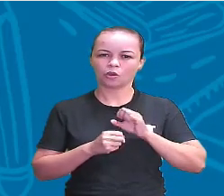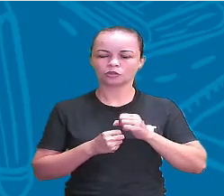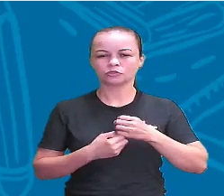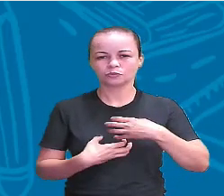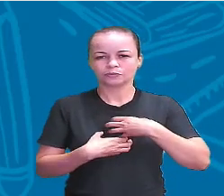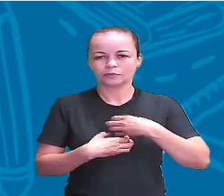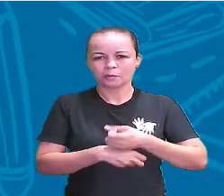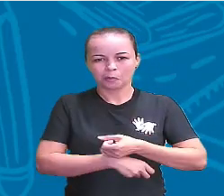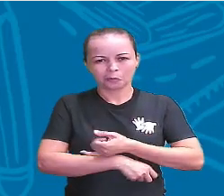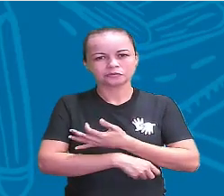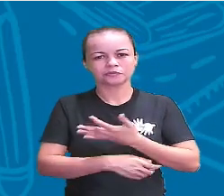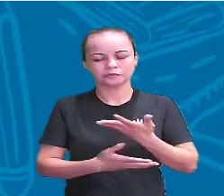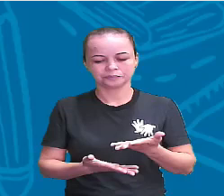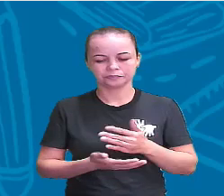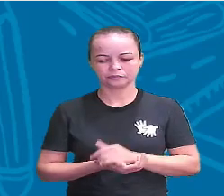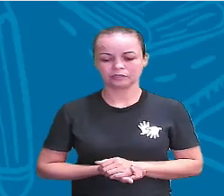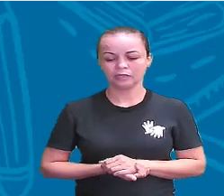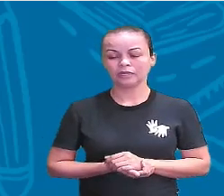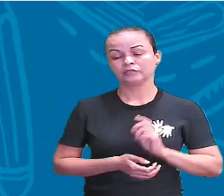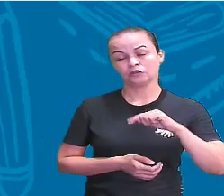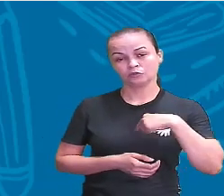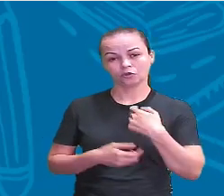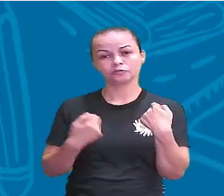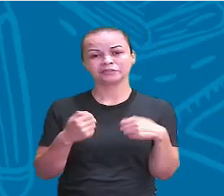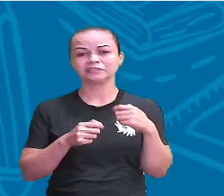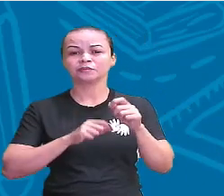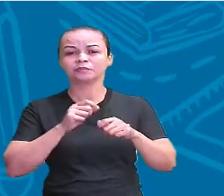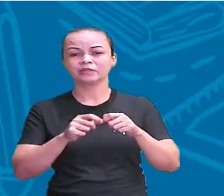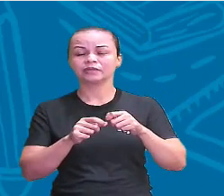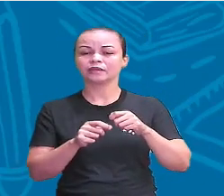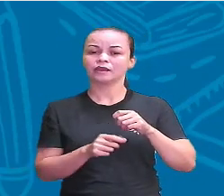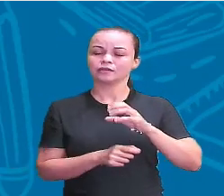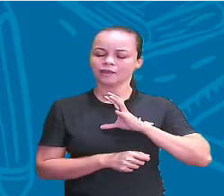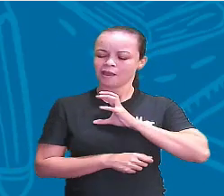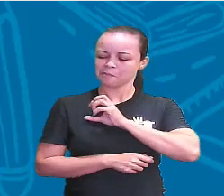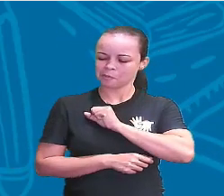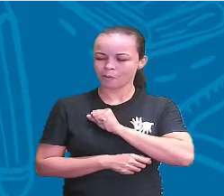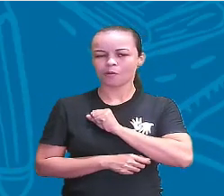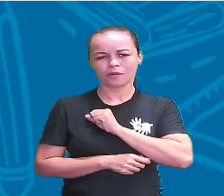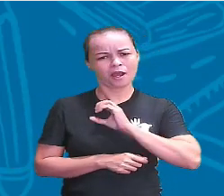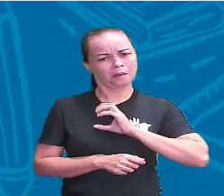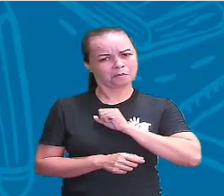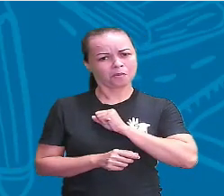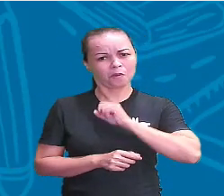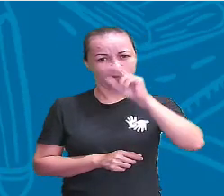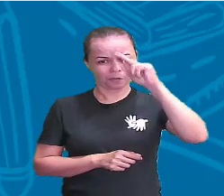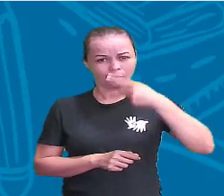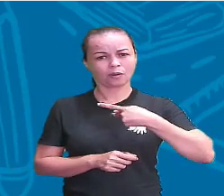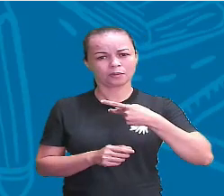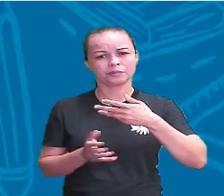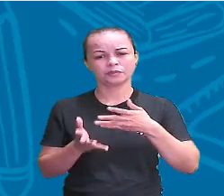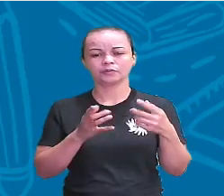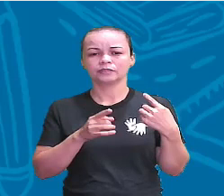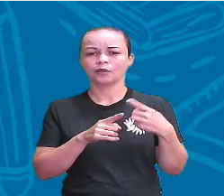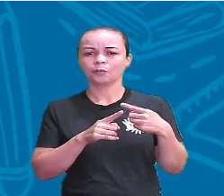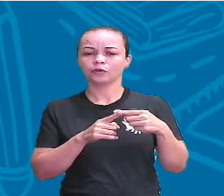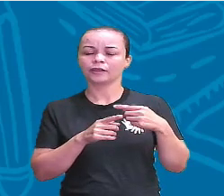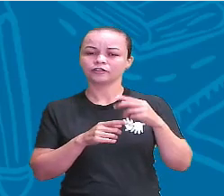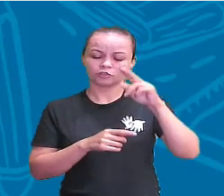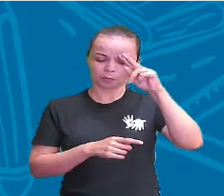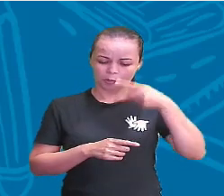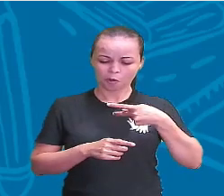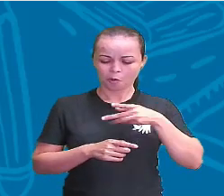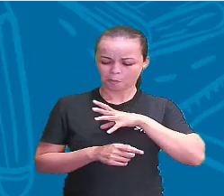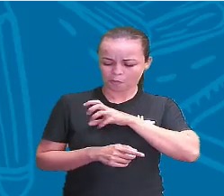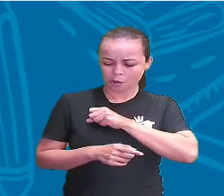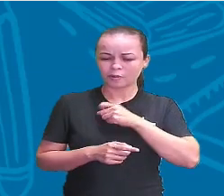se amar, né? A gente precisa ter amor próprio, né? Porque a partir do momento que a gente tem amor próprio, a gente vai passar a se cuidar, a gente vai passar